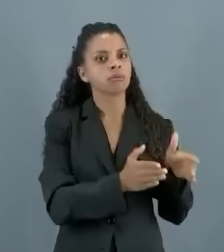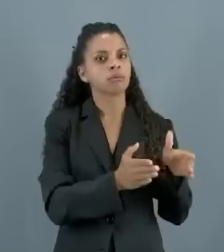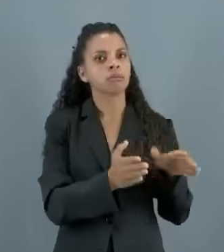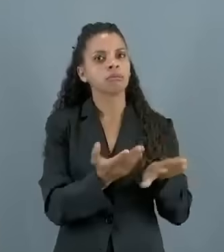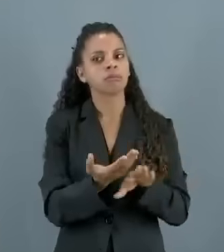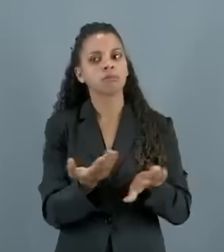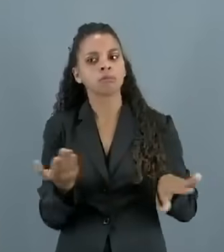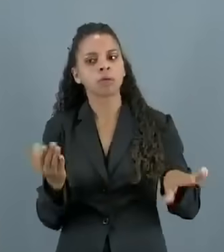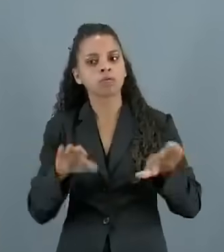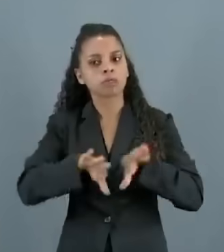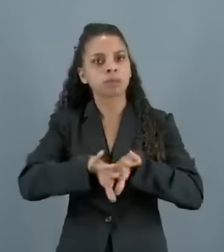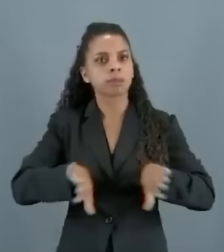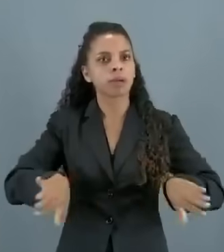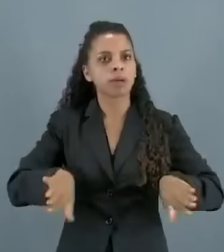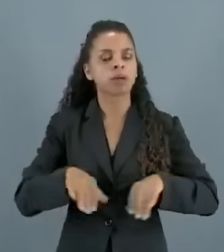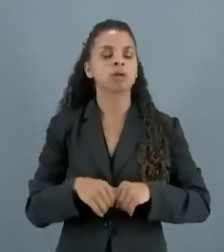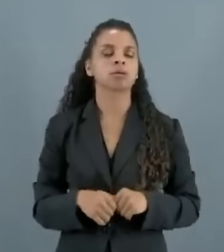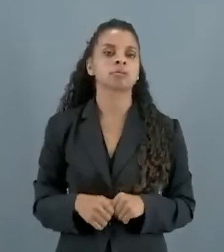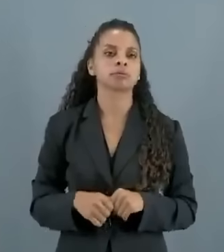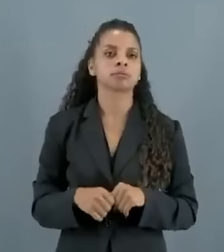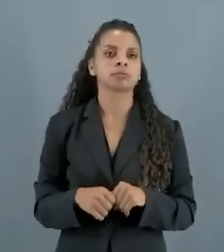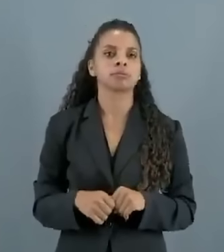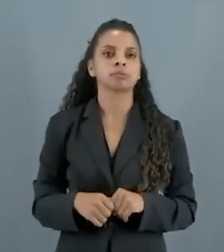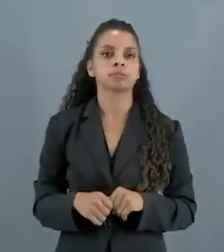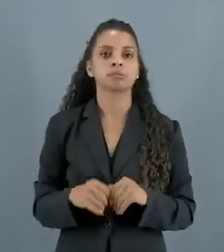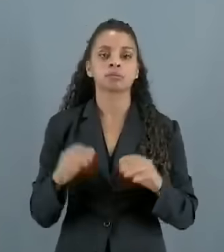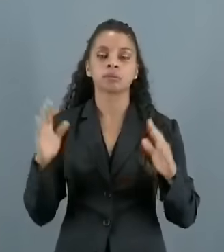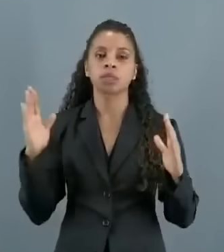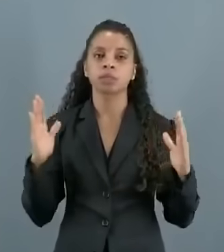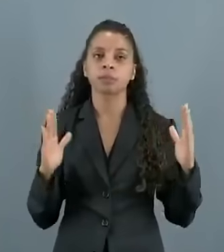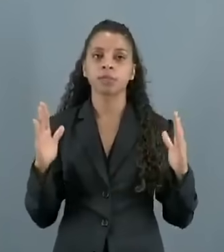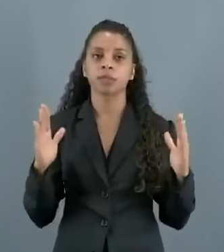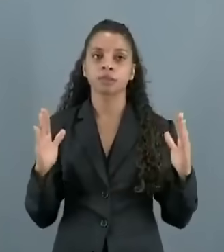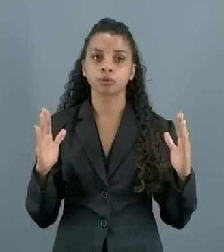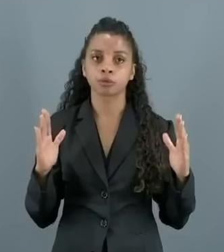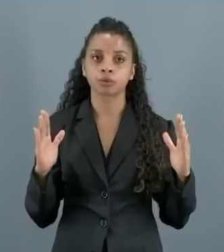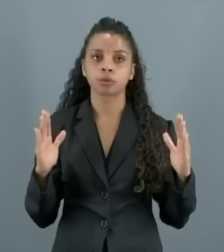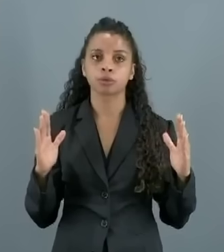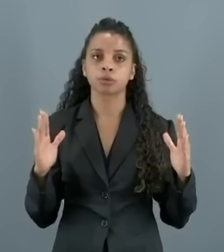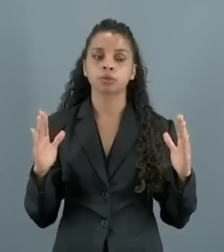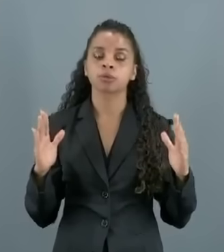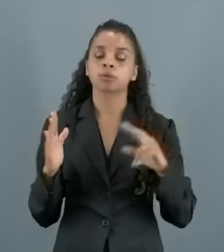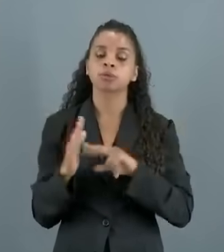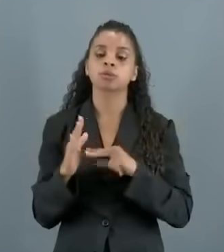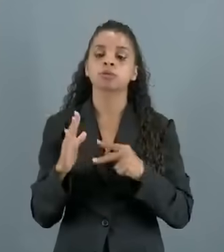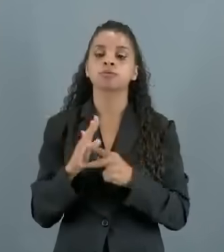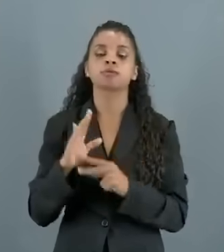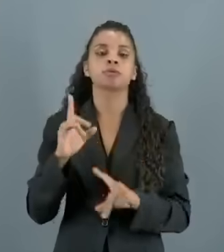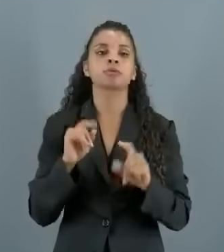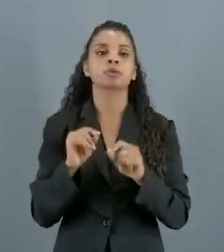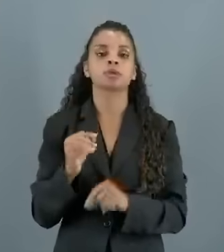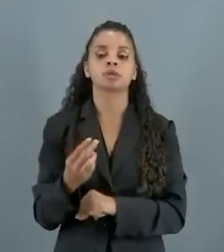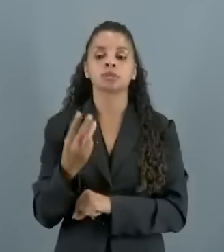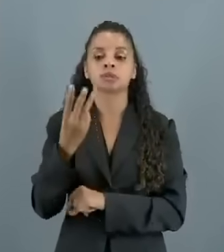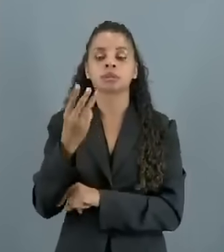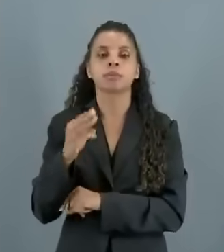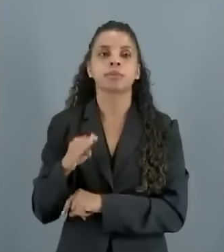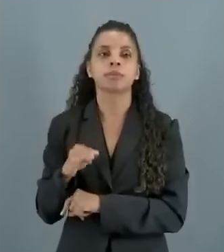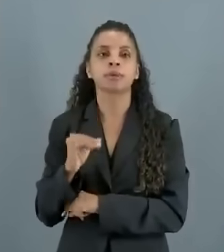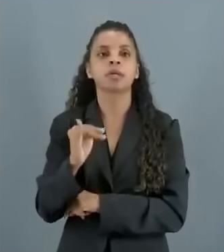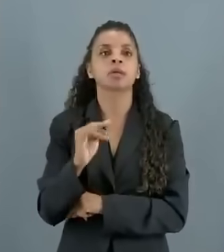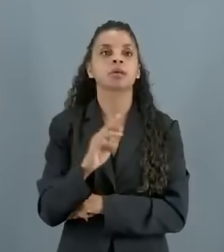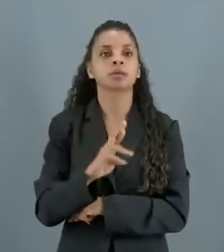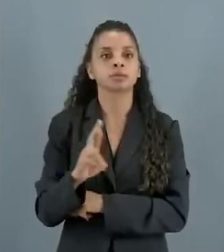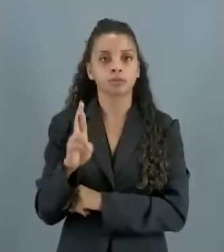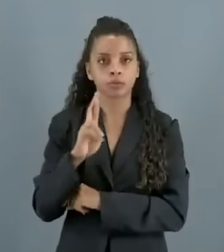2025. Esse período todo, senhor presidente, representou quase 3 bilhões de reais que foram